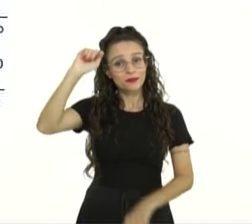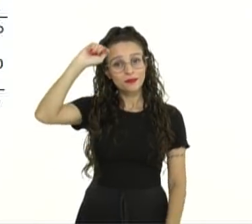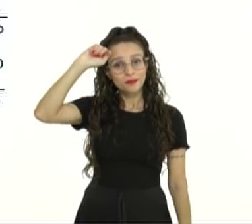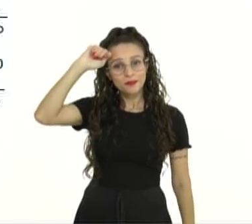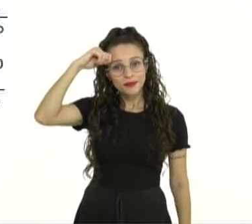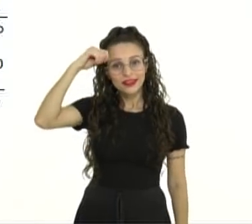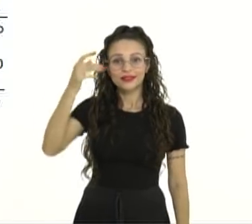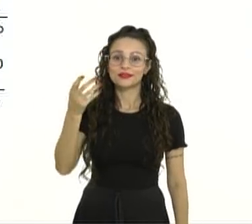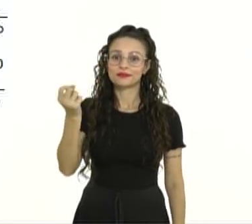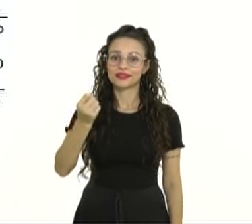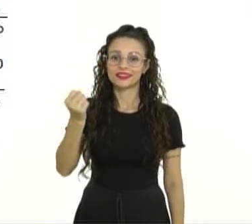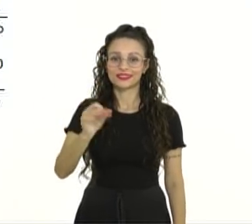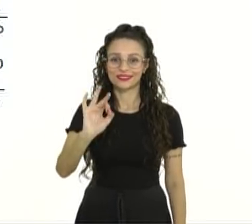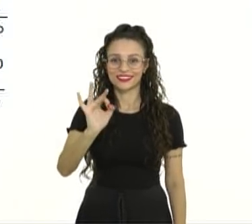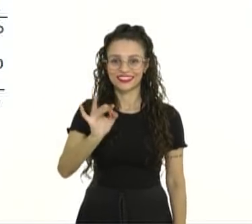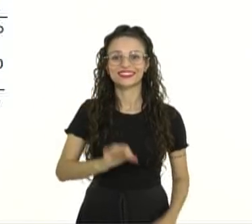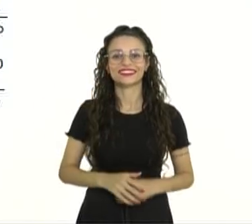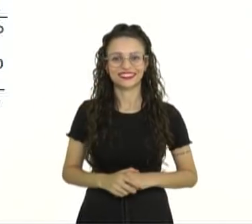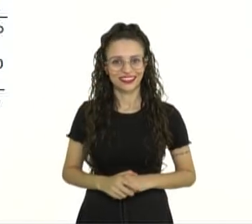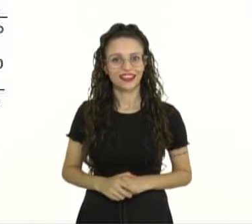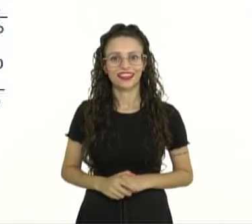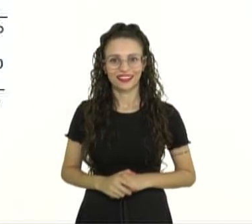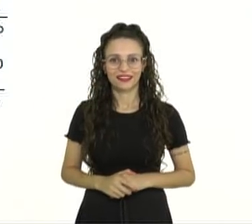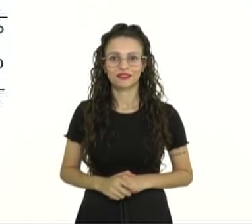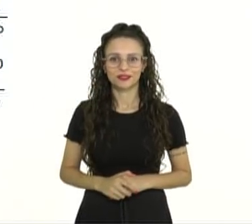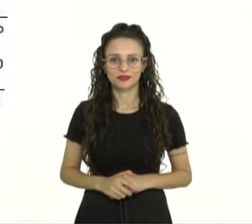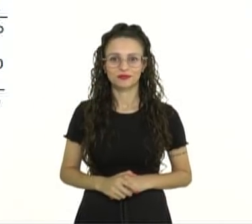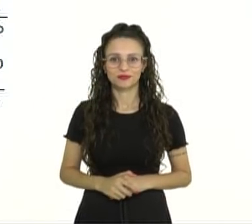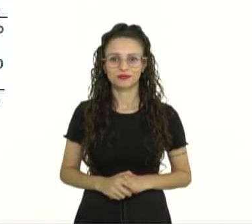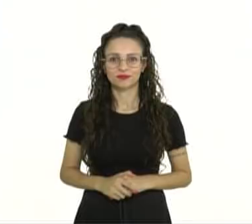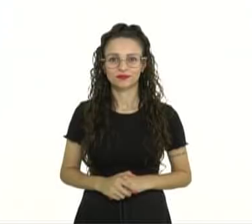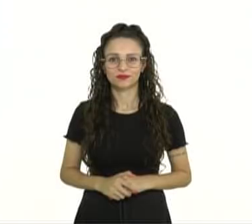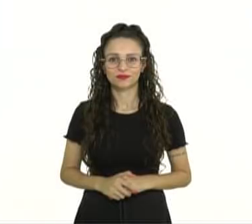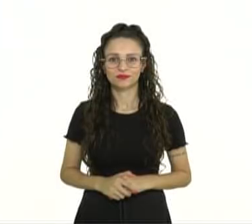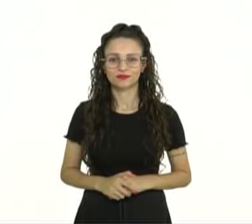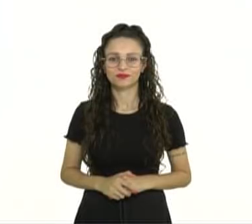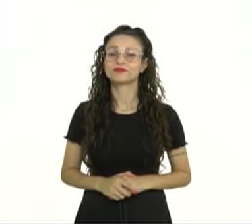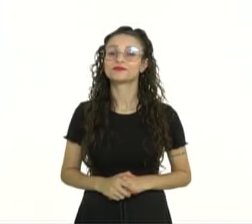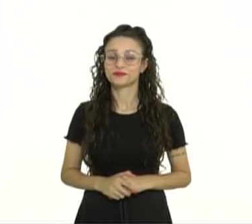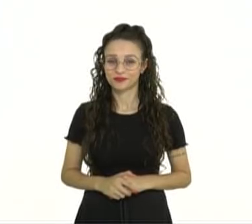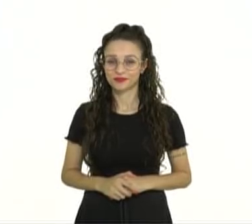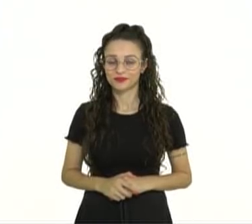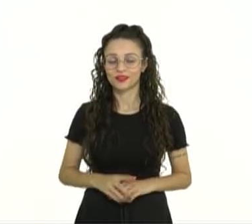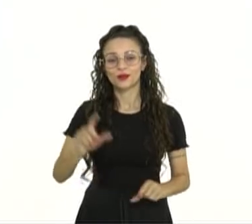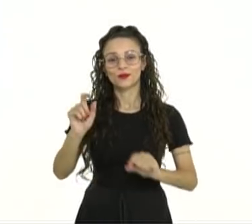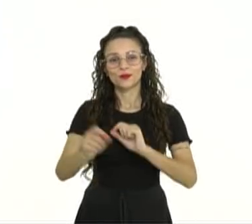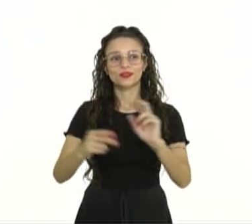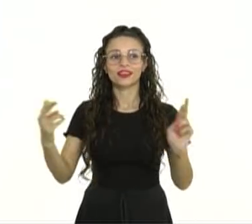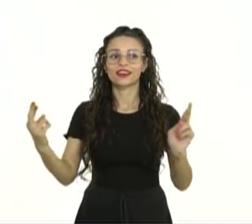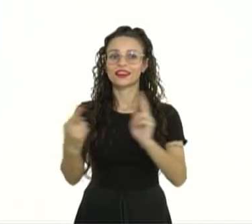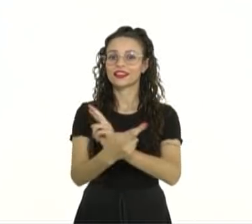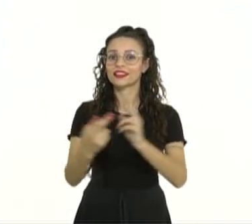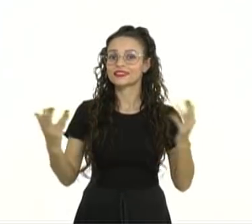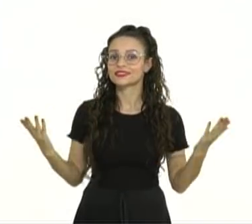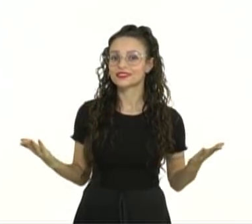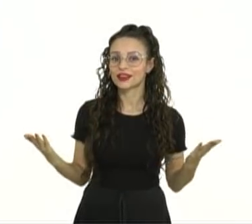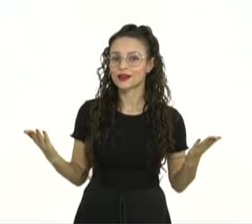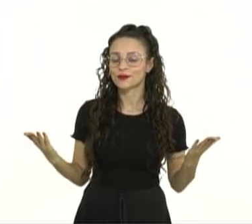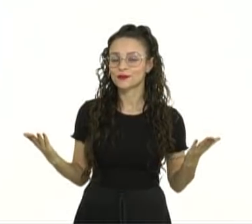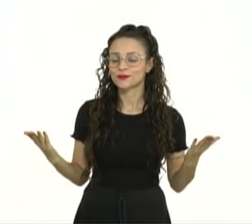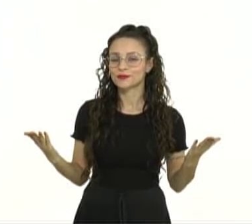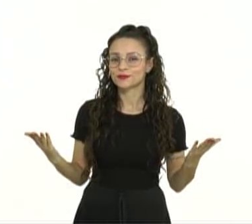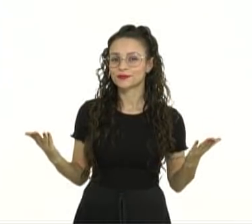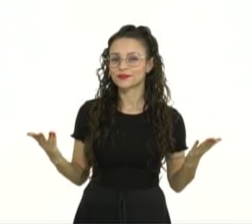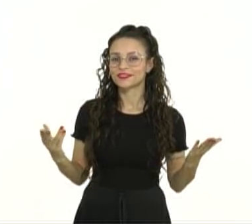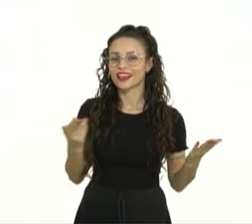Opa, eu adoro meus monólogos. Bem observado. E aí, que relação poderíamos estabelecer entre as duas